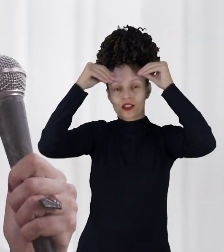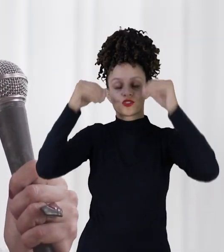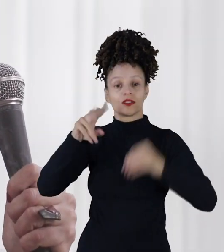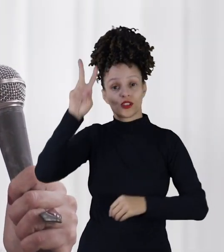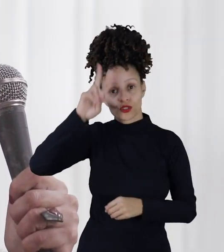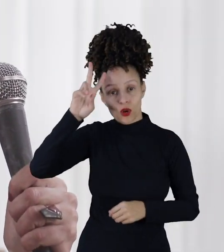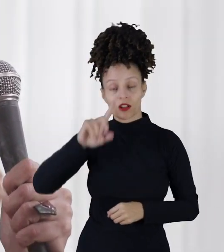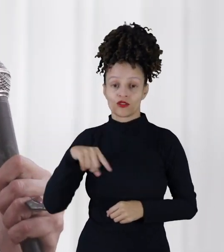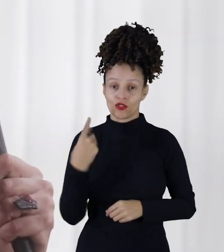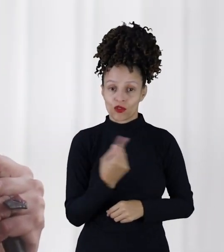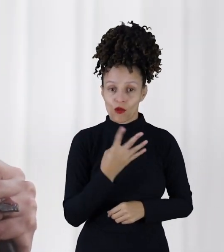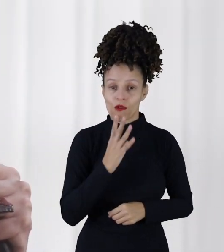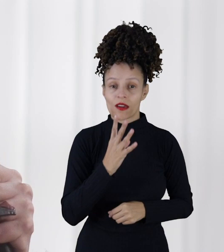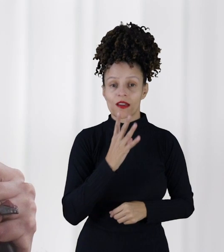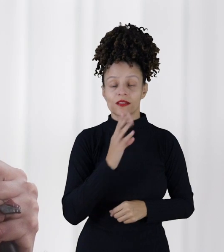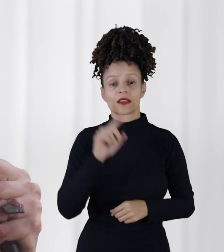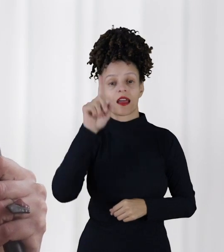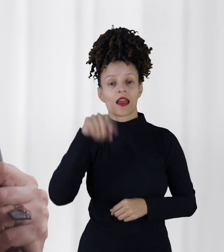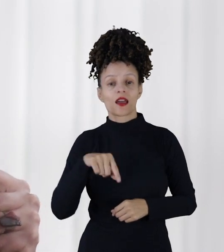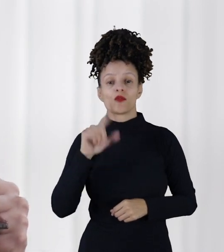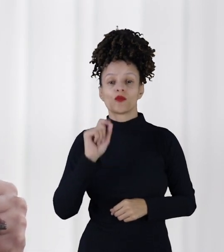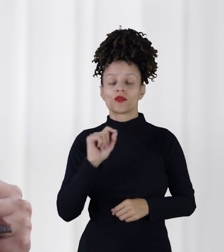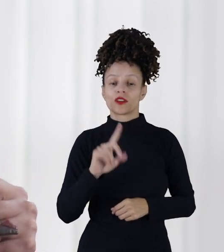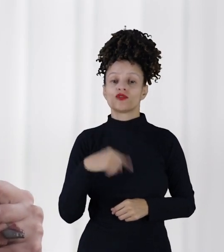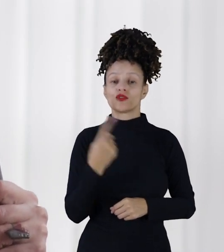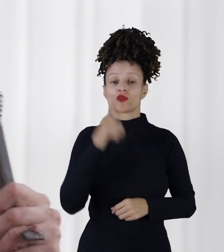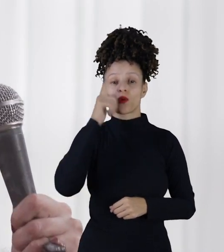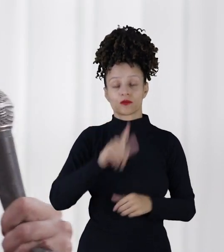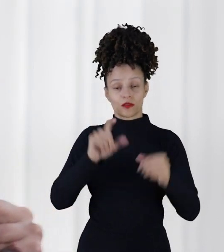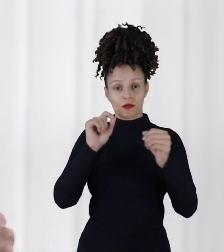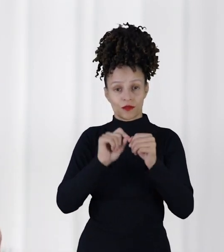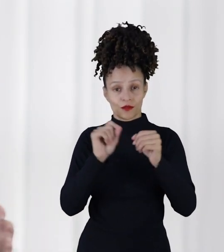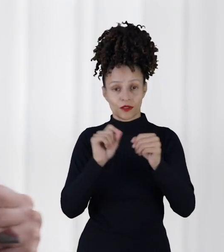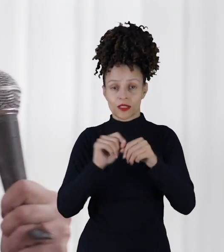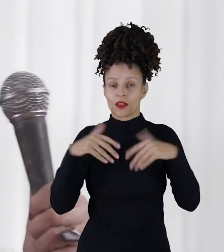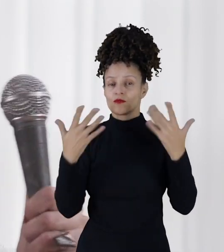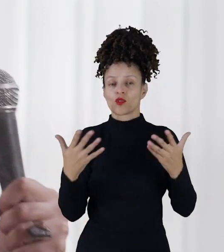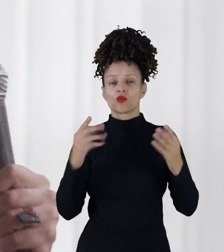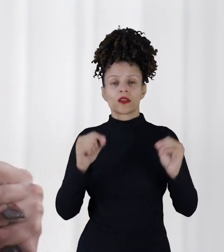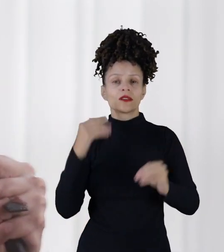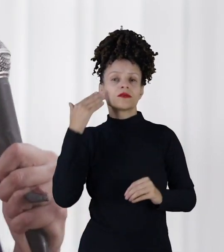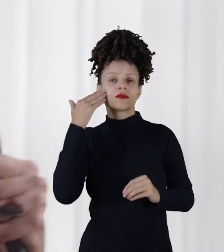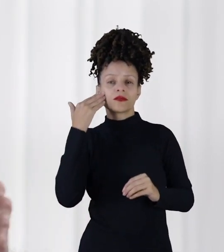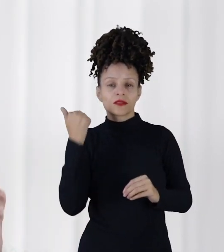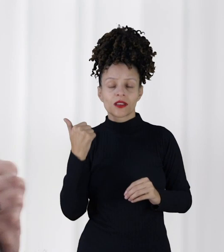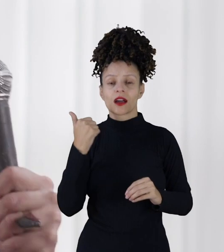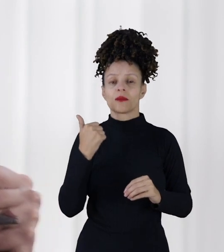as histórias que a gente conhece, que é o que a gente consegue fazer com, né? O que a gente